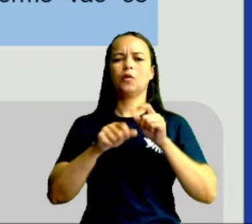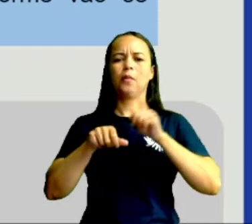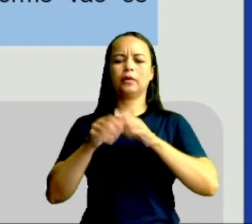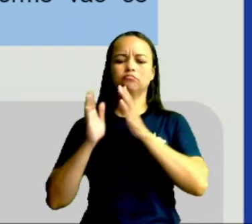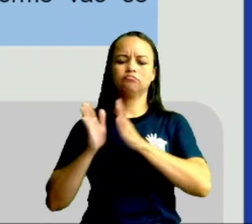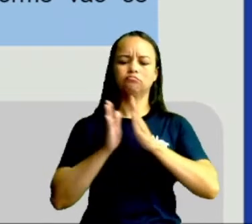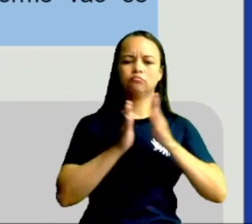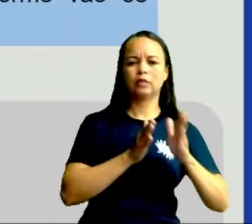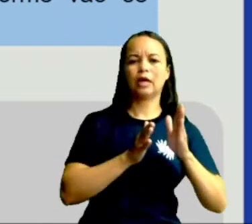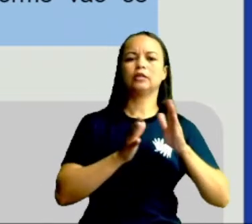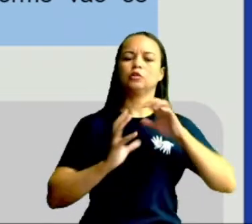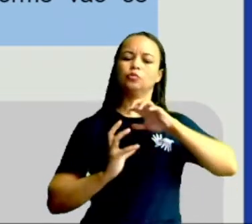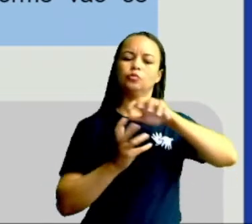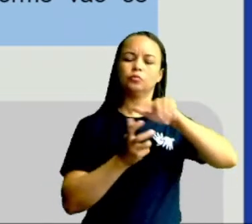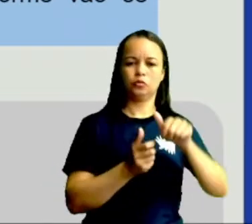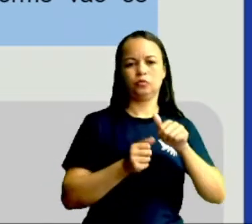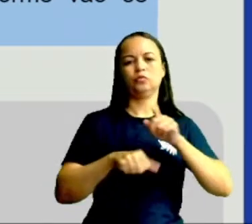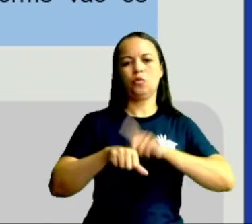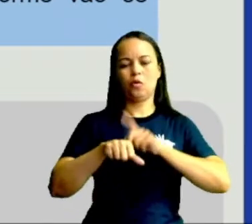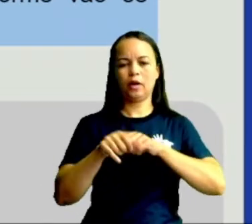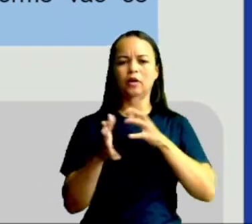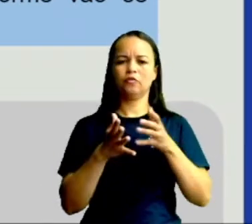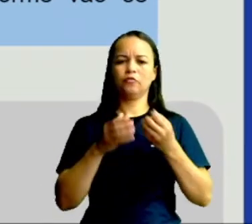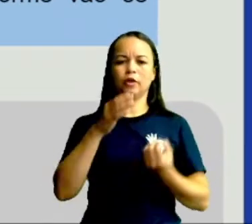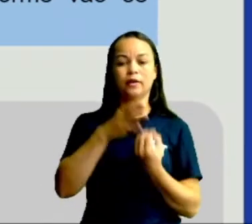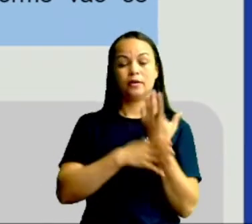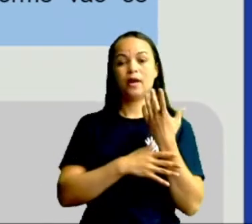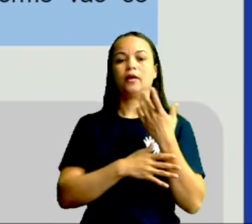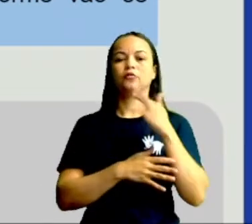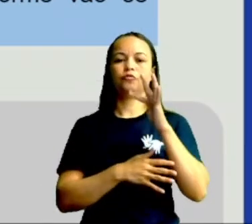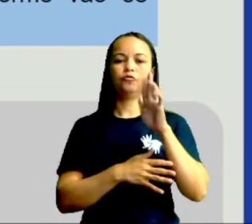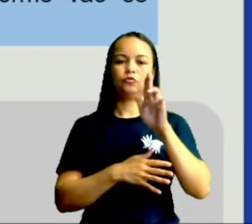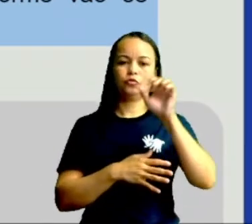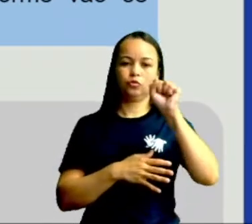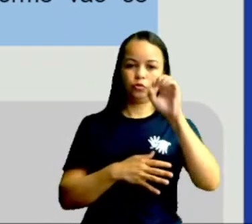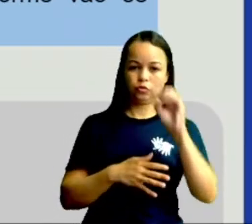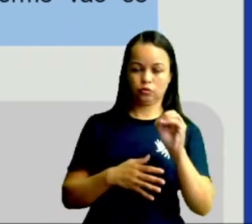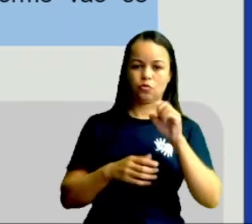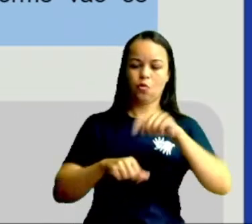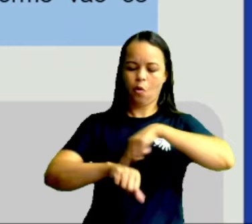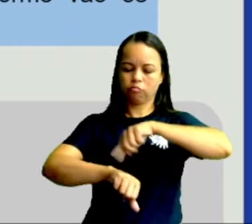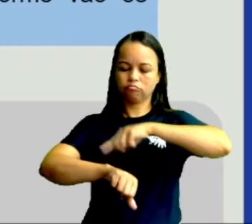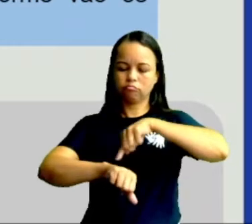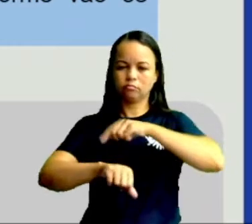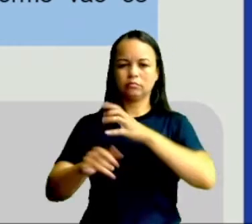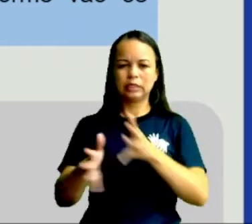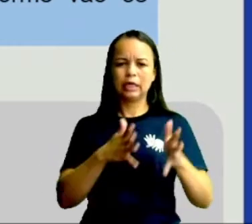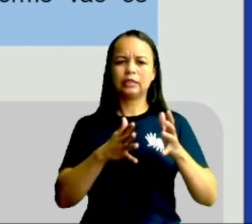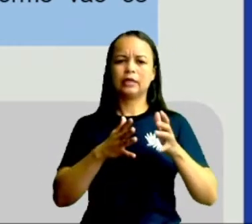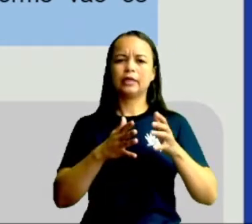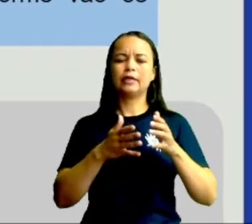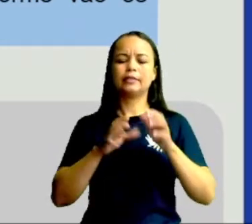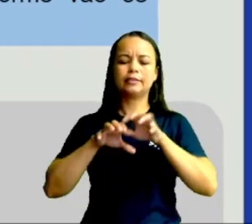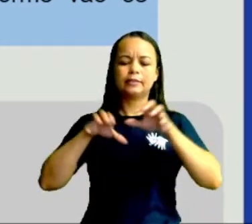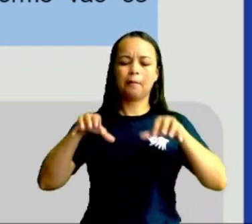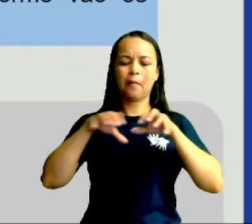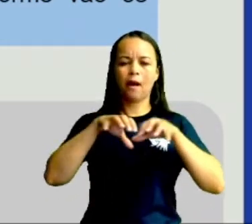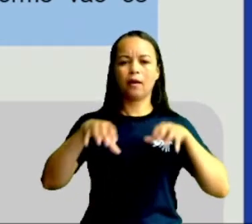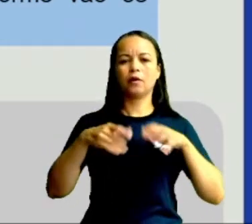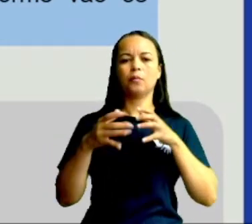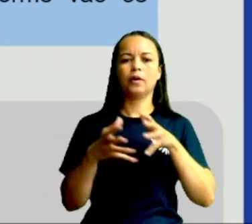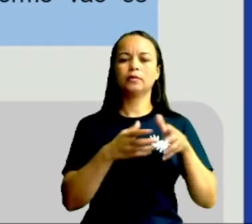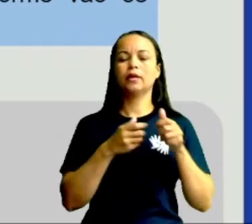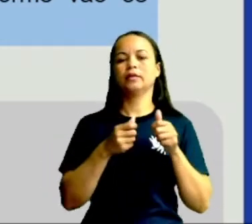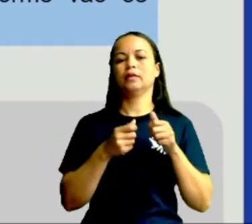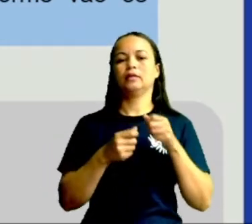horários de mundo. Assim foi criado os fuso horários, que separa o planeta em divisões de uma hora, onde o ponto zero fica